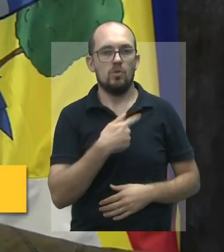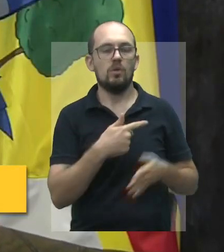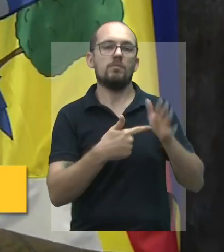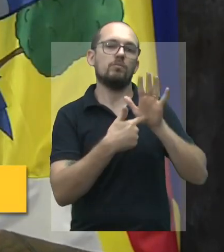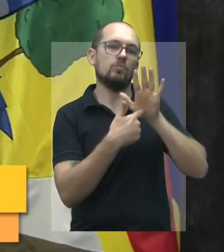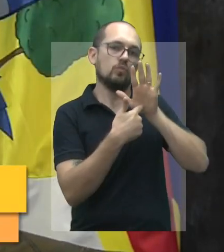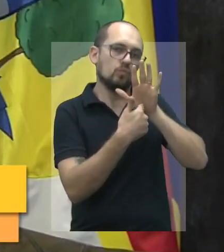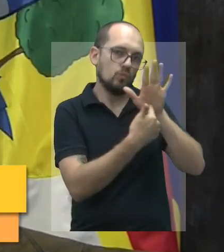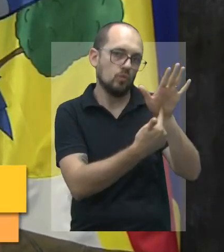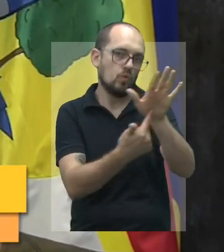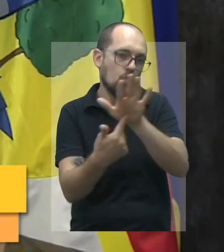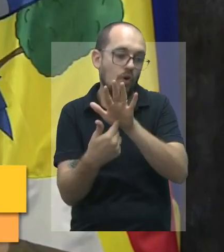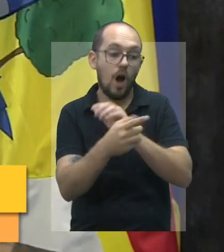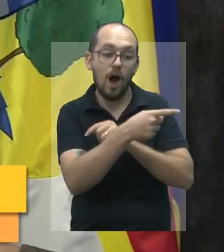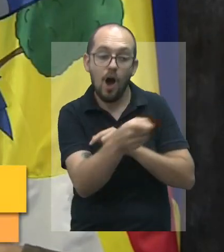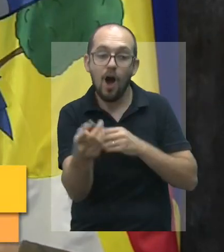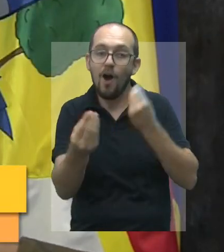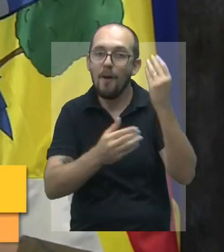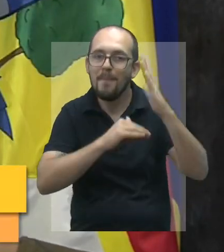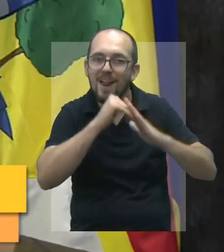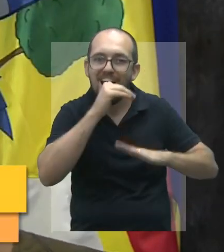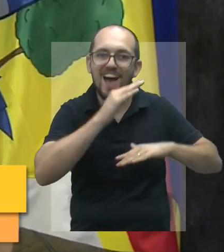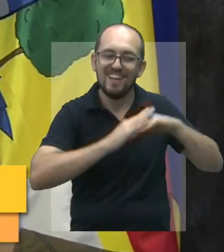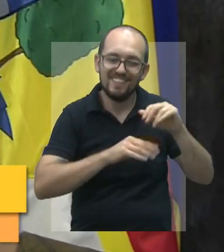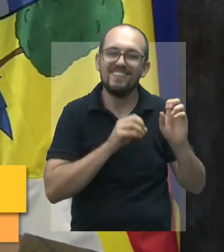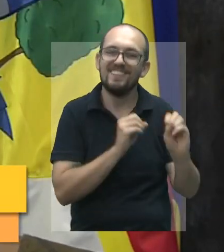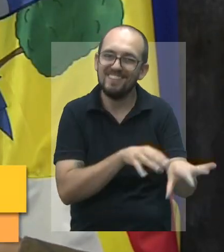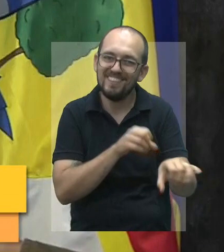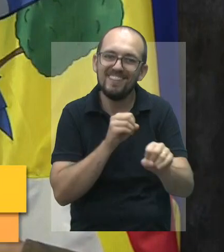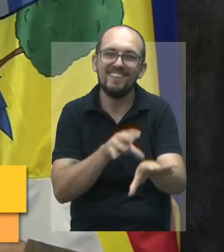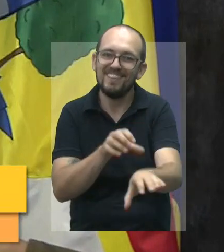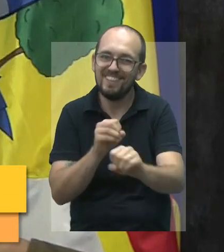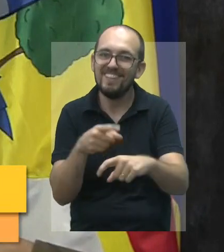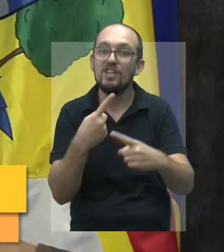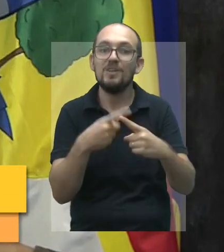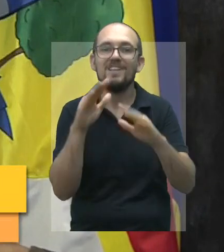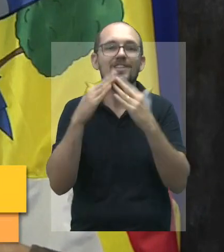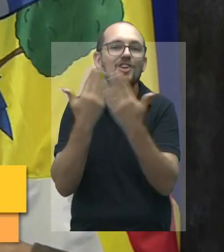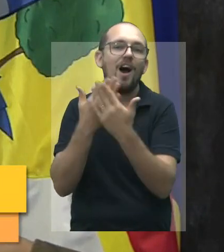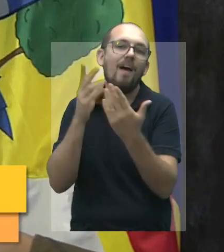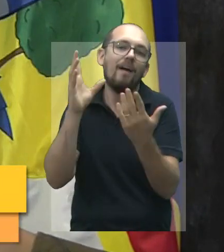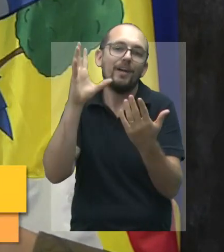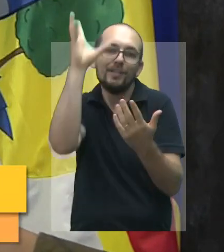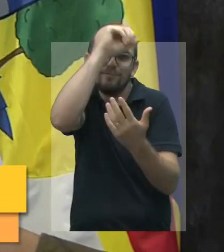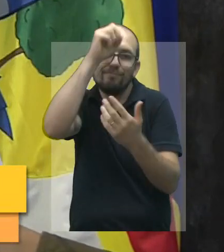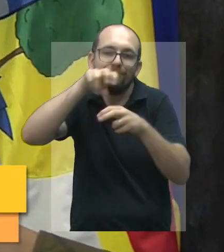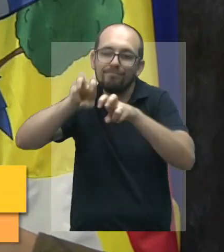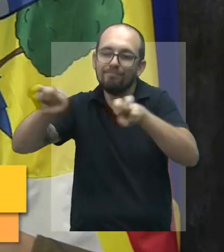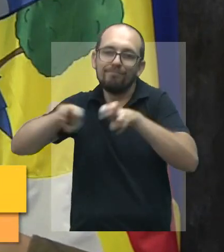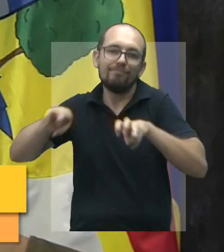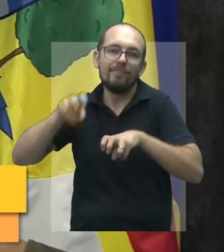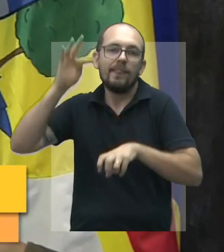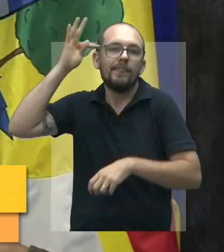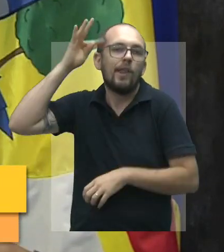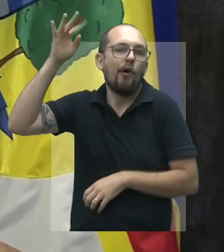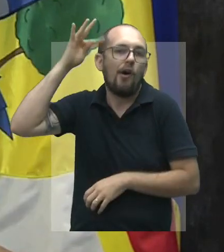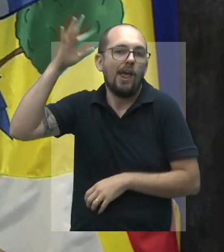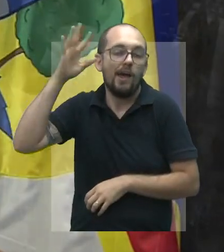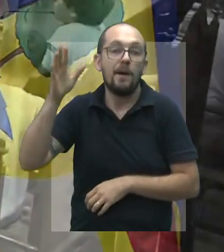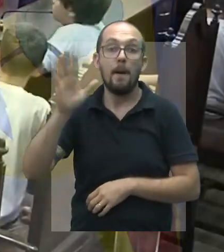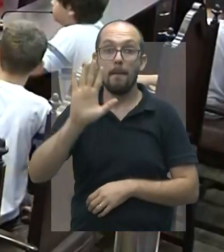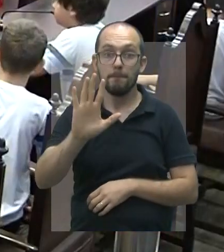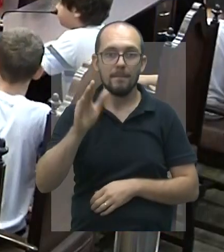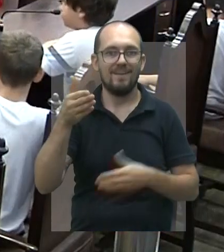a elas como é que funciona na prática, já que na escola elas aprendem a teoria, né? E como bem falou a professora,